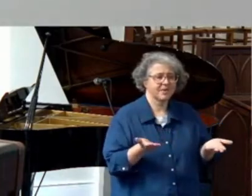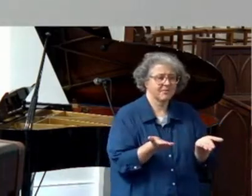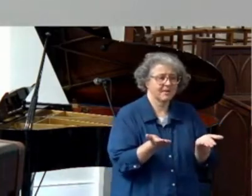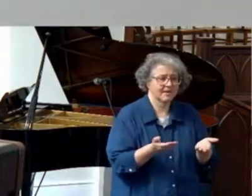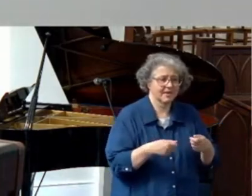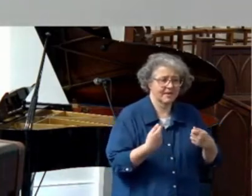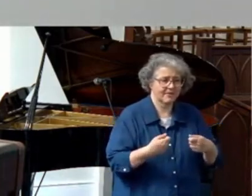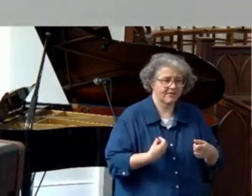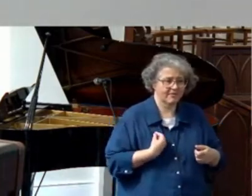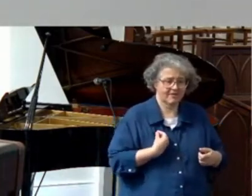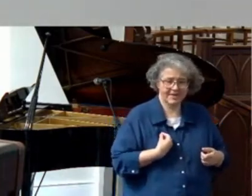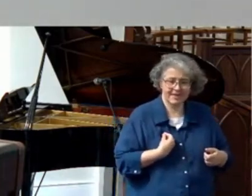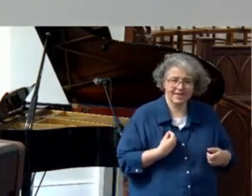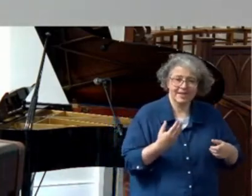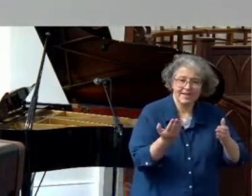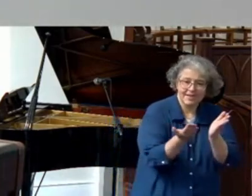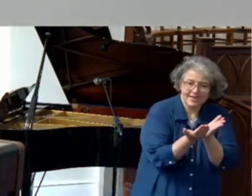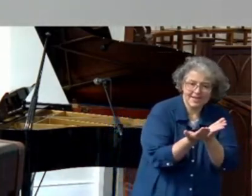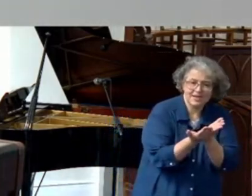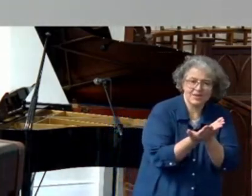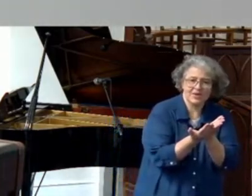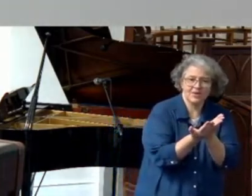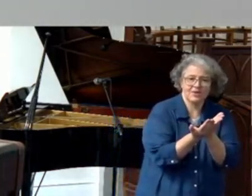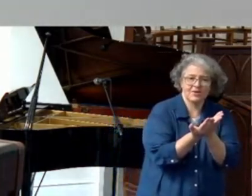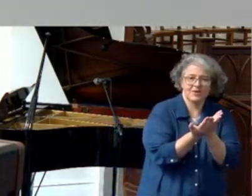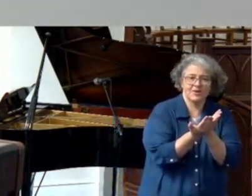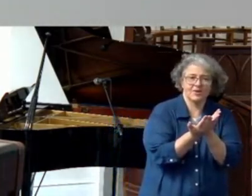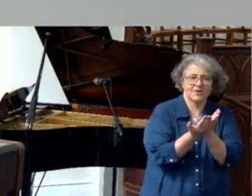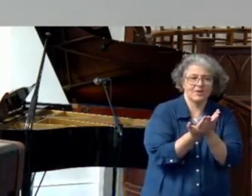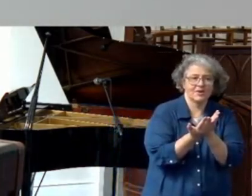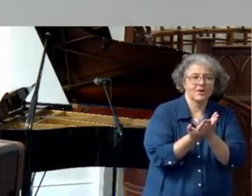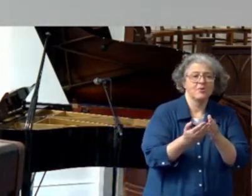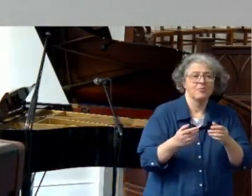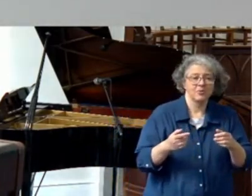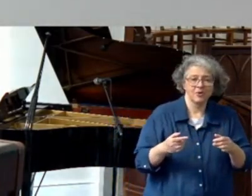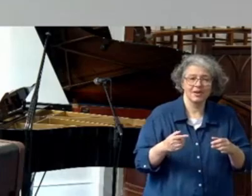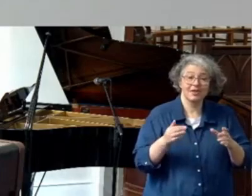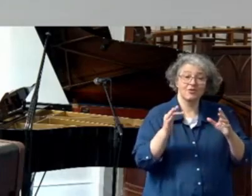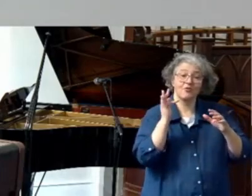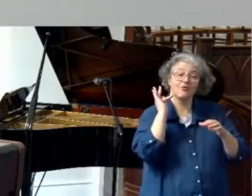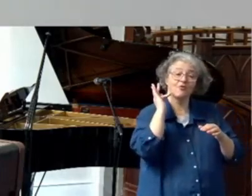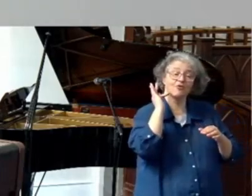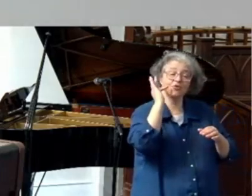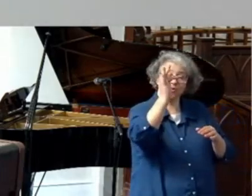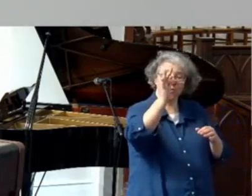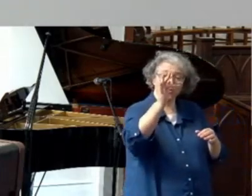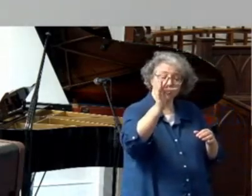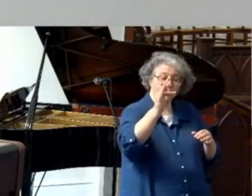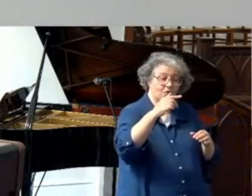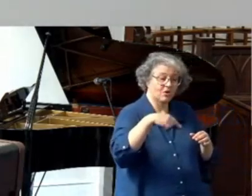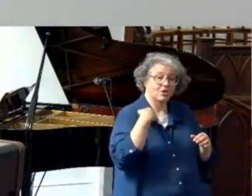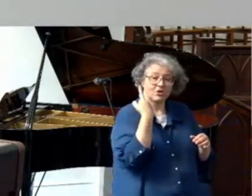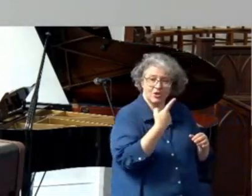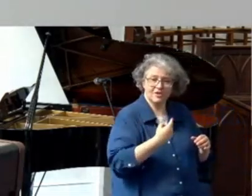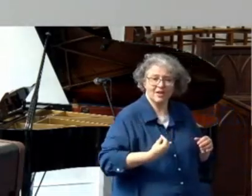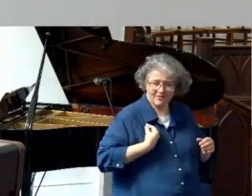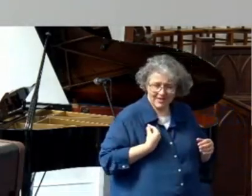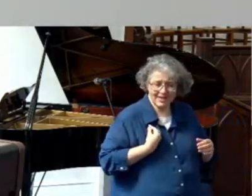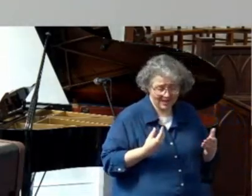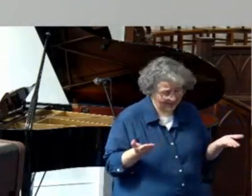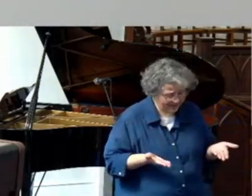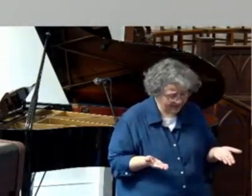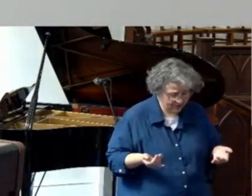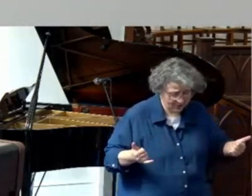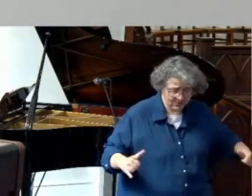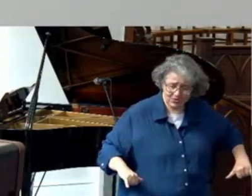época, porque algo os espera, algo os aguarda. A coroa de glória, a coroa da vida não